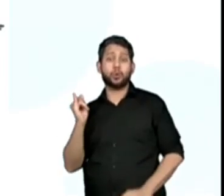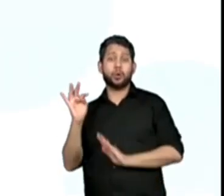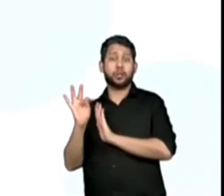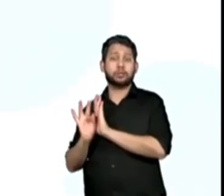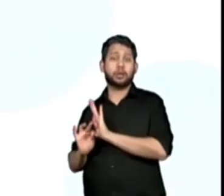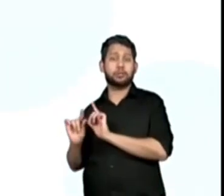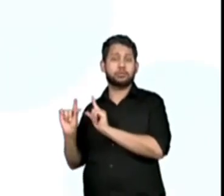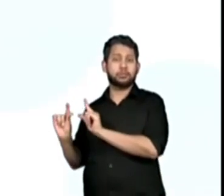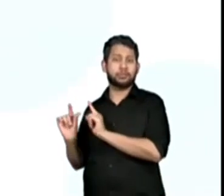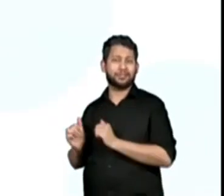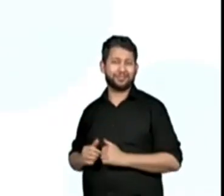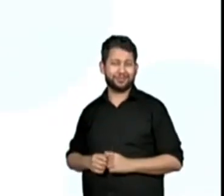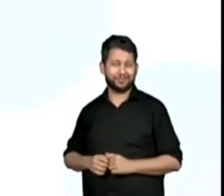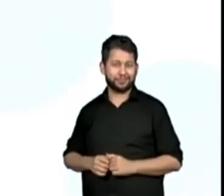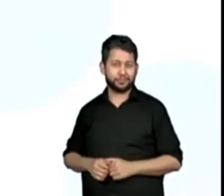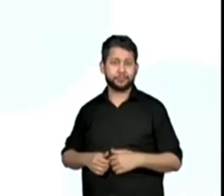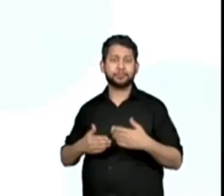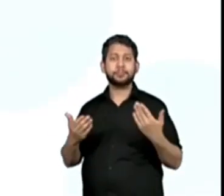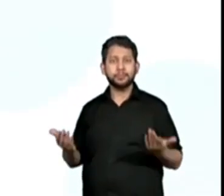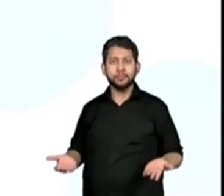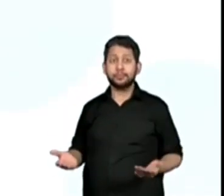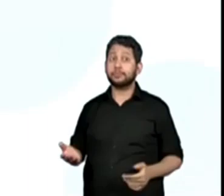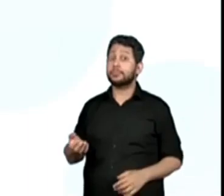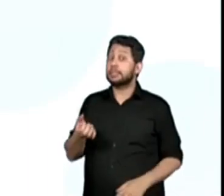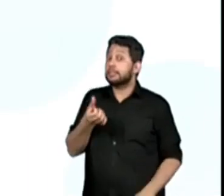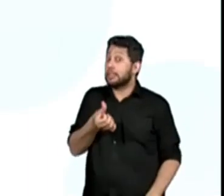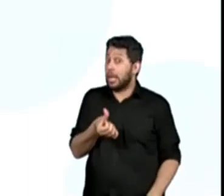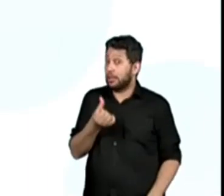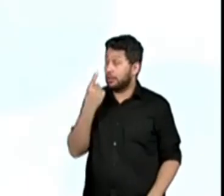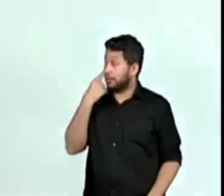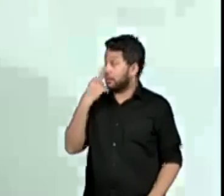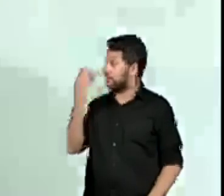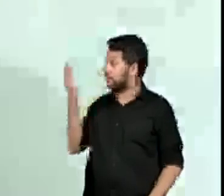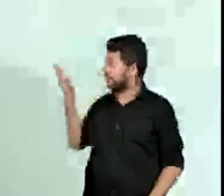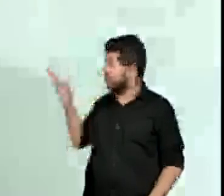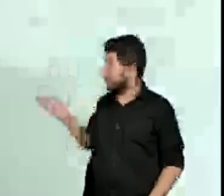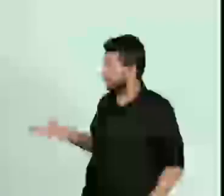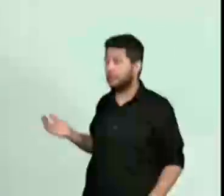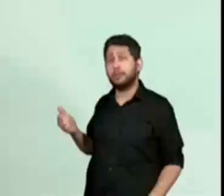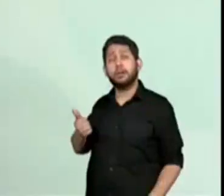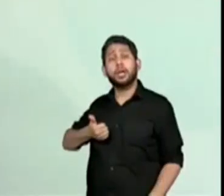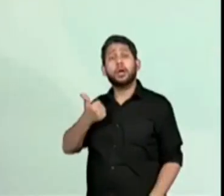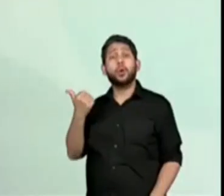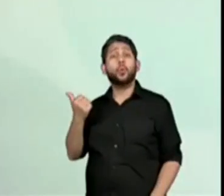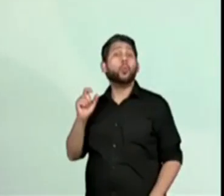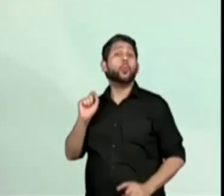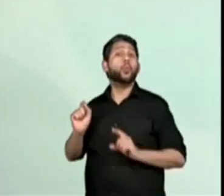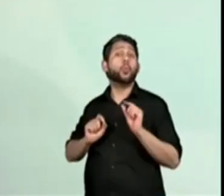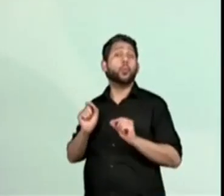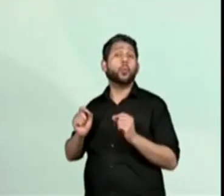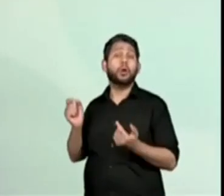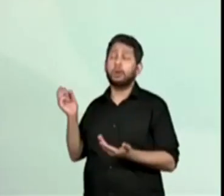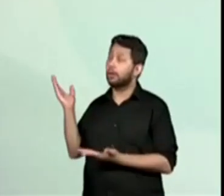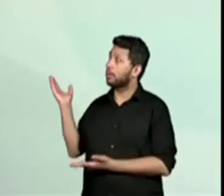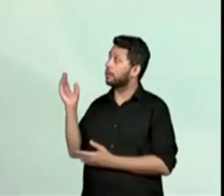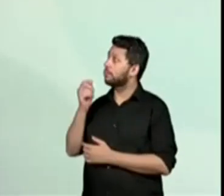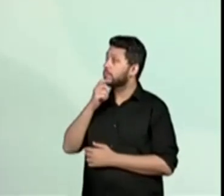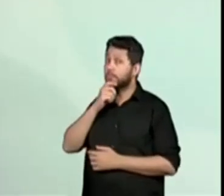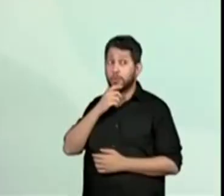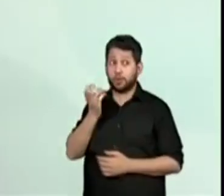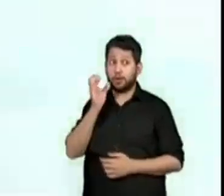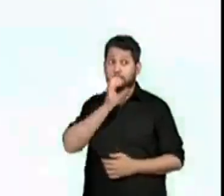vemos. O sexto quadrinho. O que nós temos? Agora eu vou rapidinho